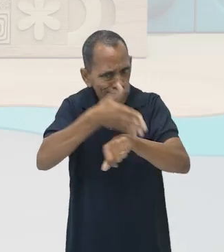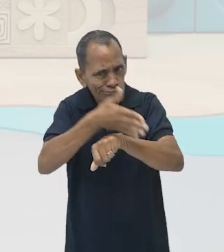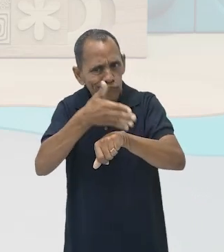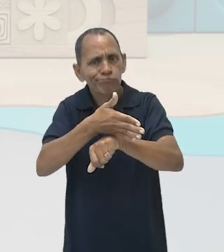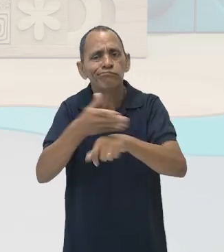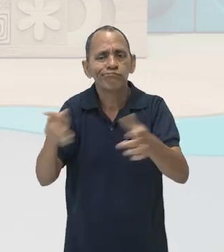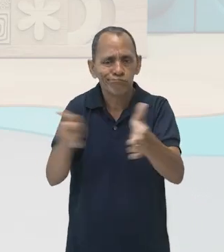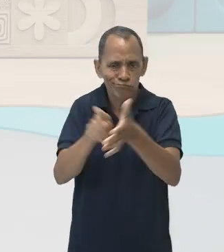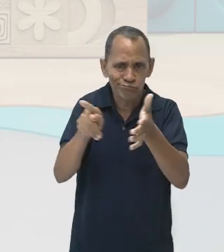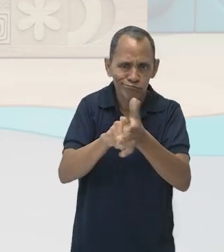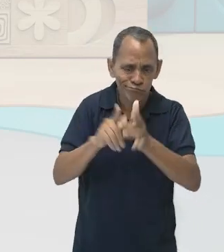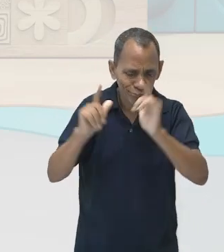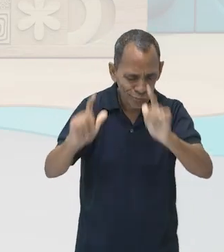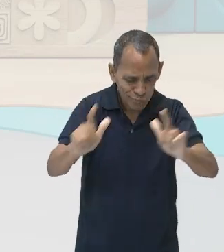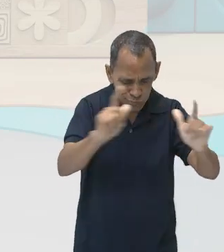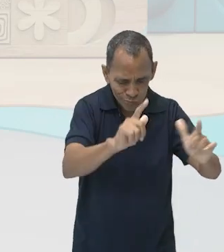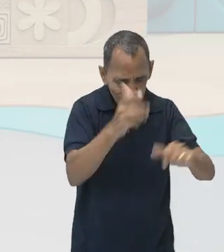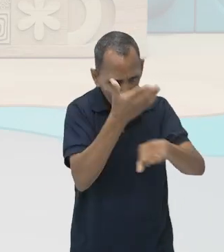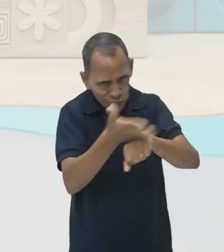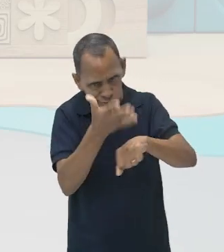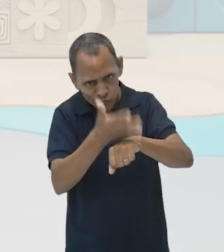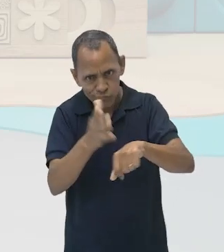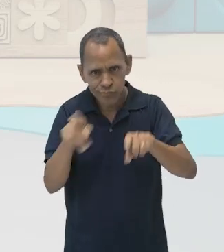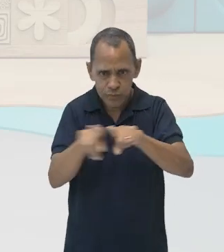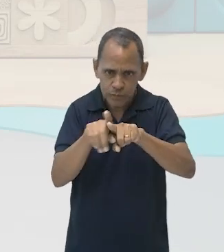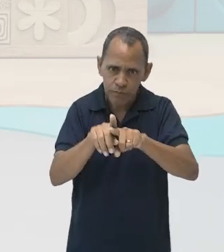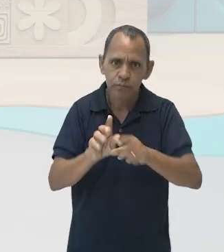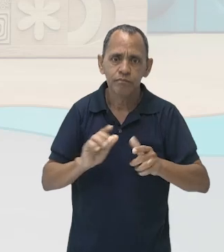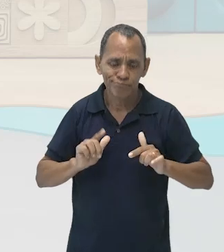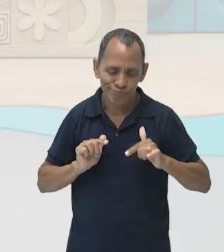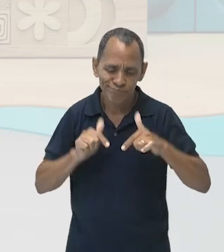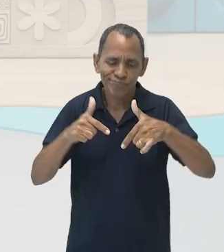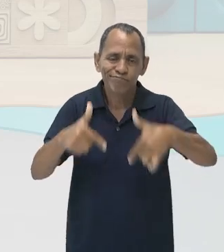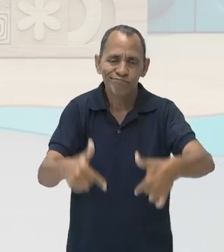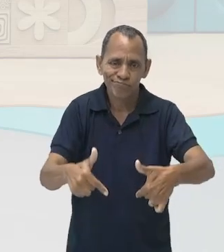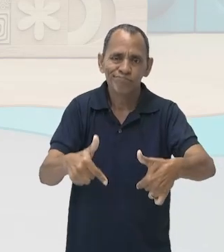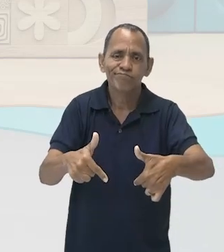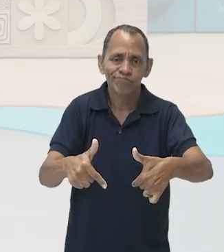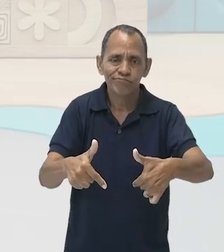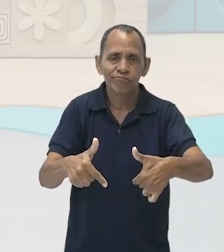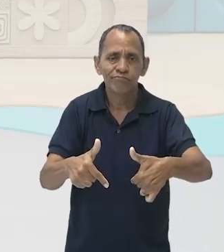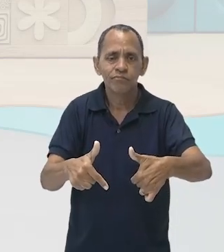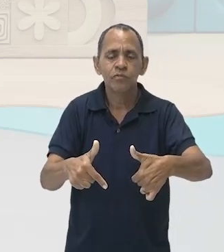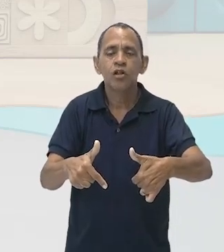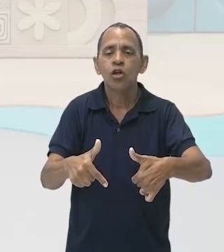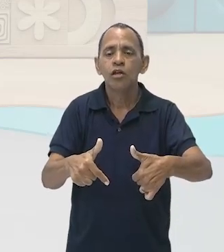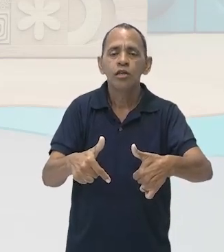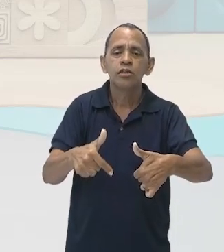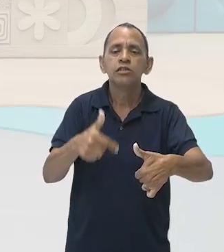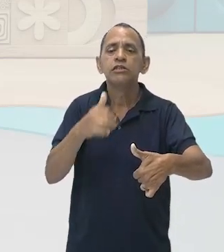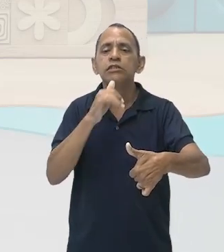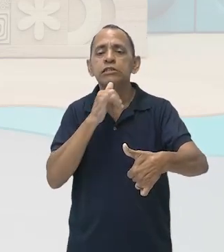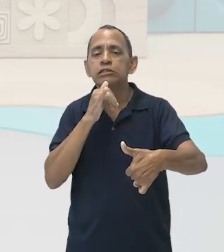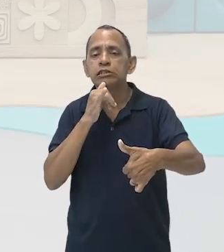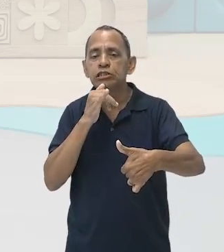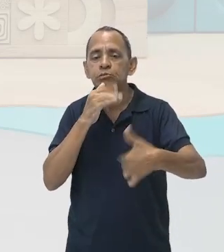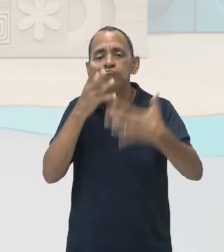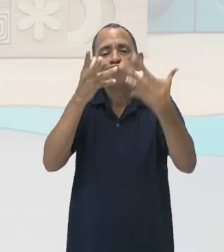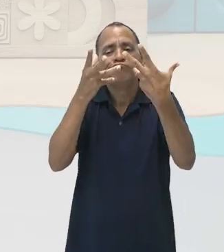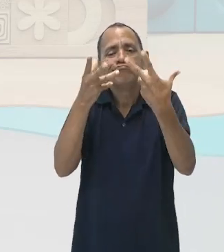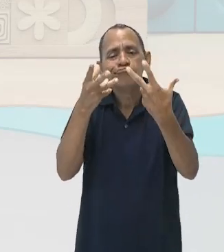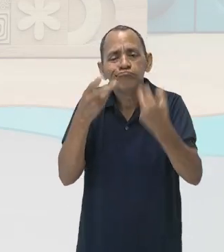e treinamentos, né, dessas atividades, como a aceitação de sua participação